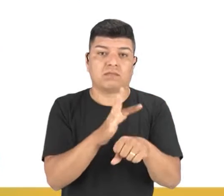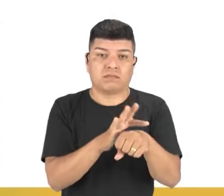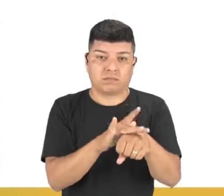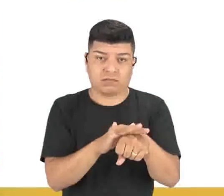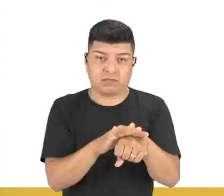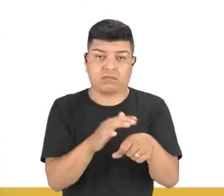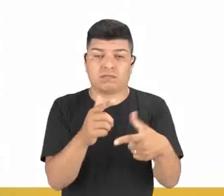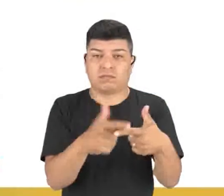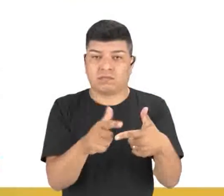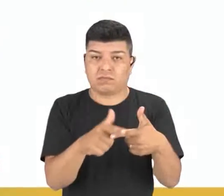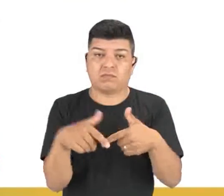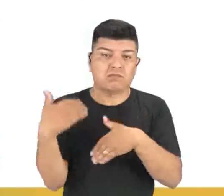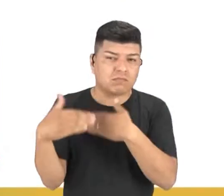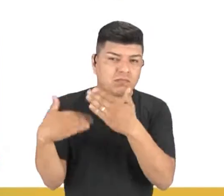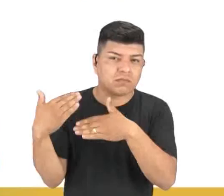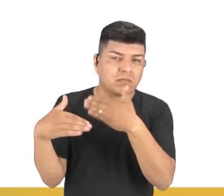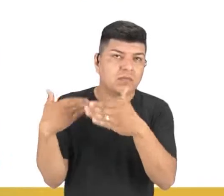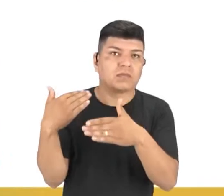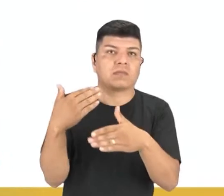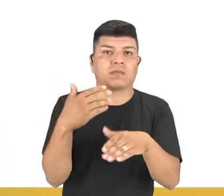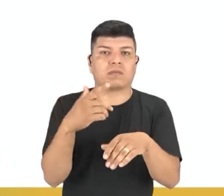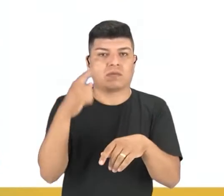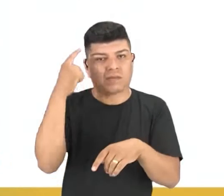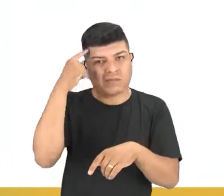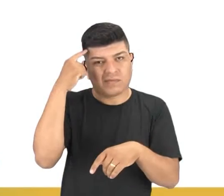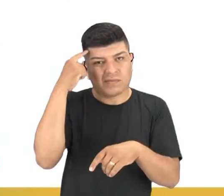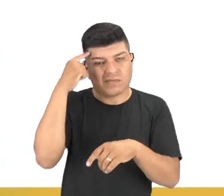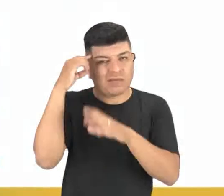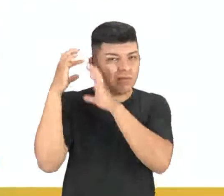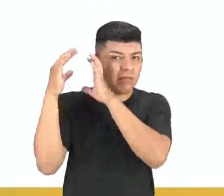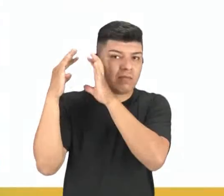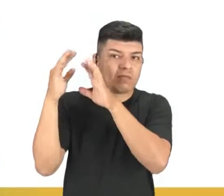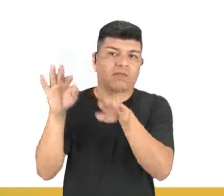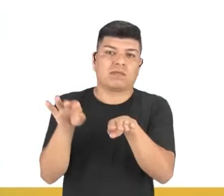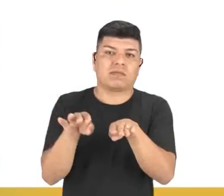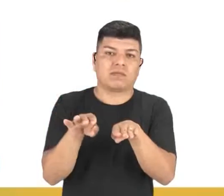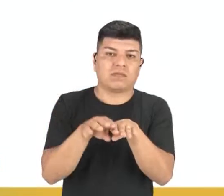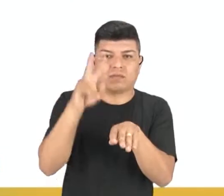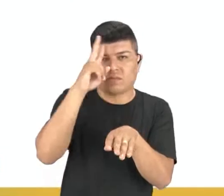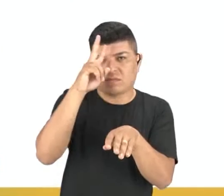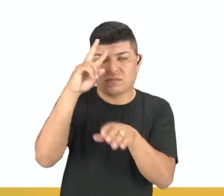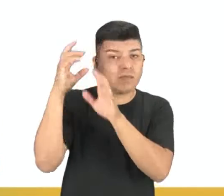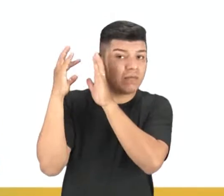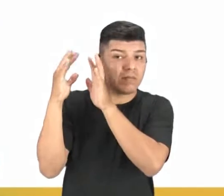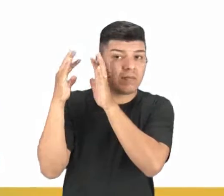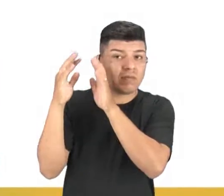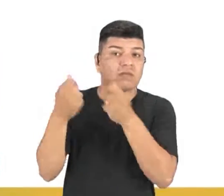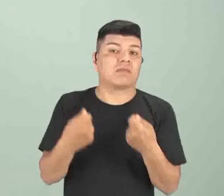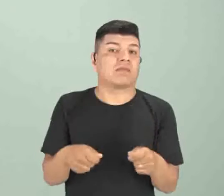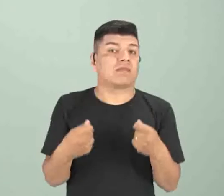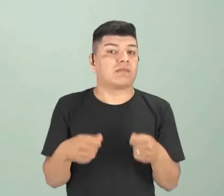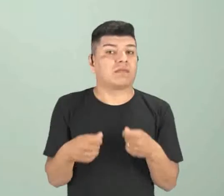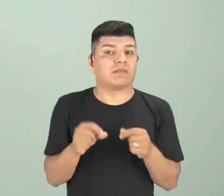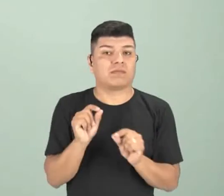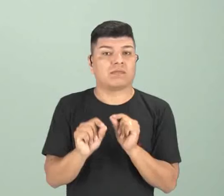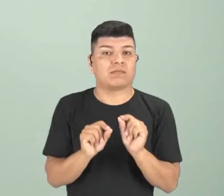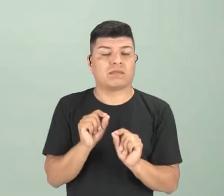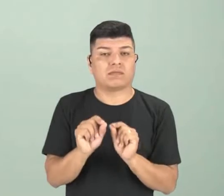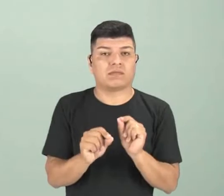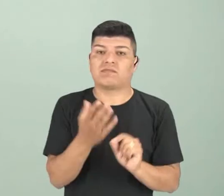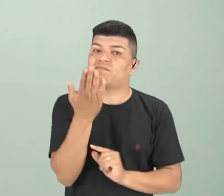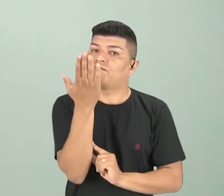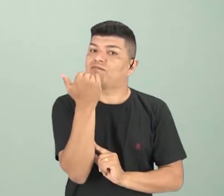também como problemas de desenvolvimento, problemas na cabeça, né? A gente tem que lembrar sempre que o nosso cérebro ele depende